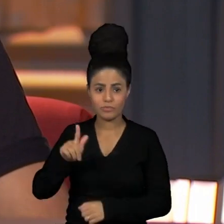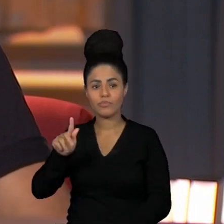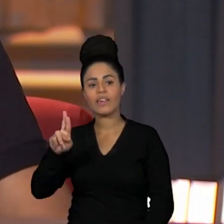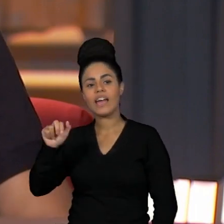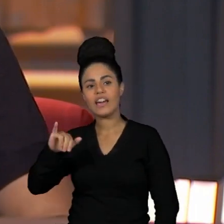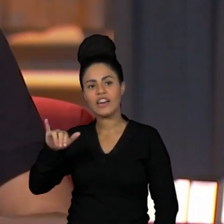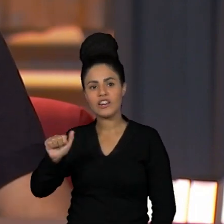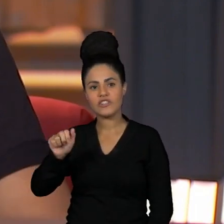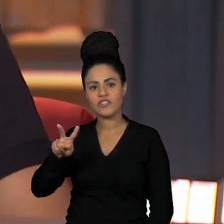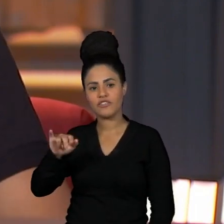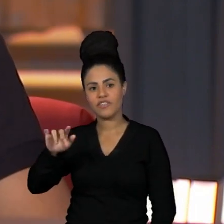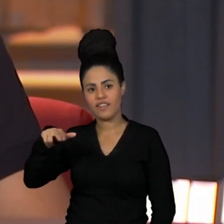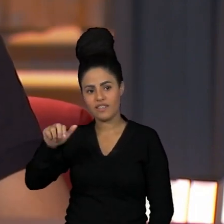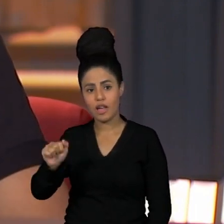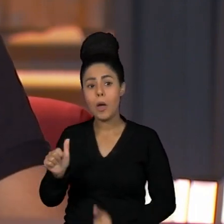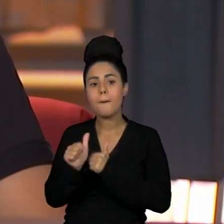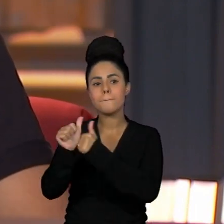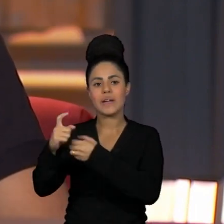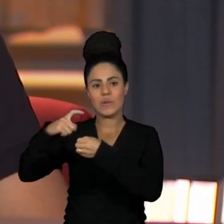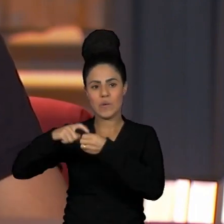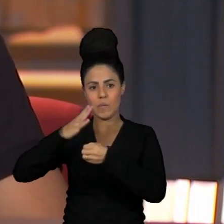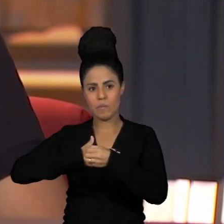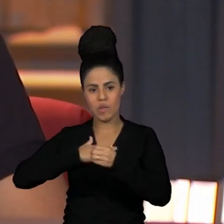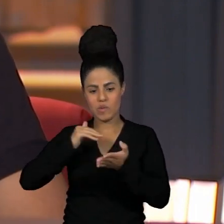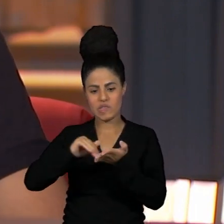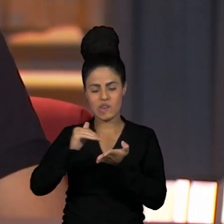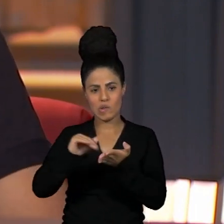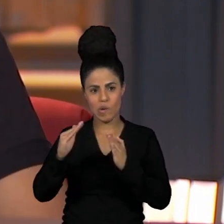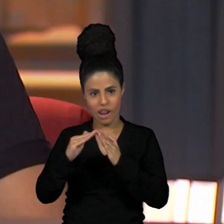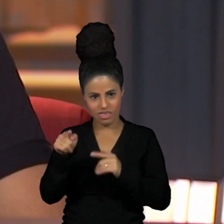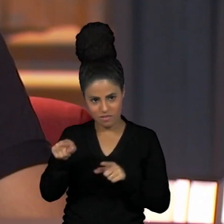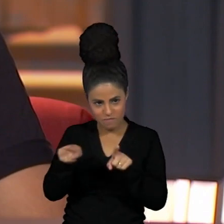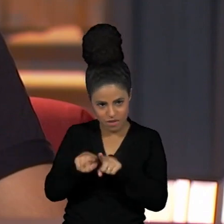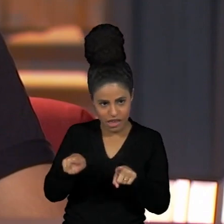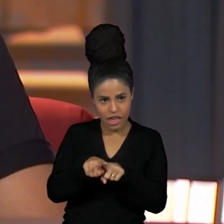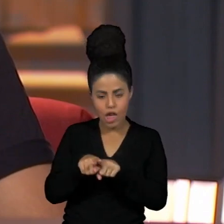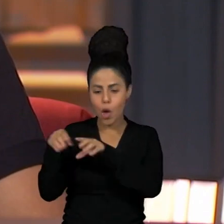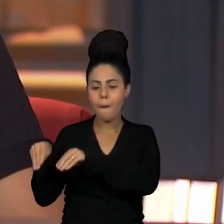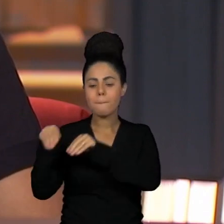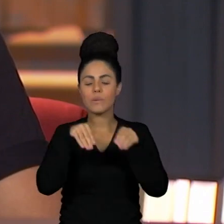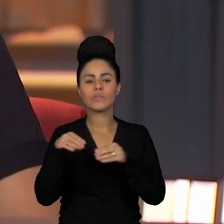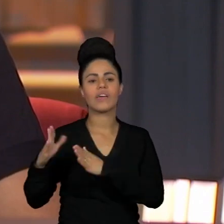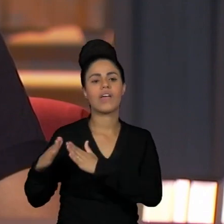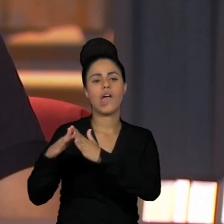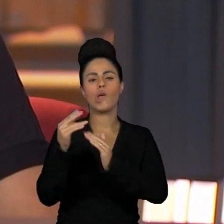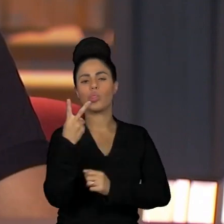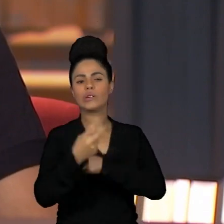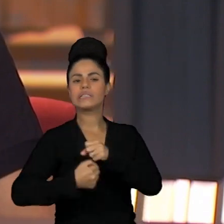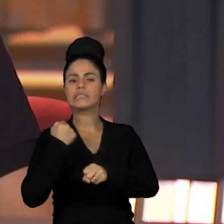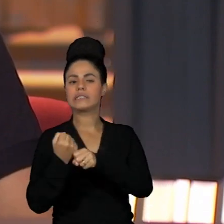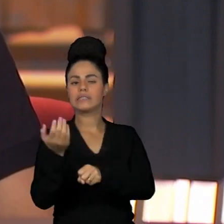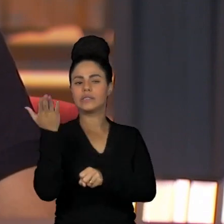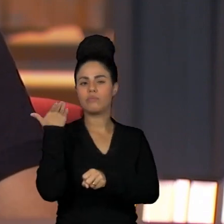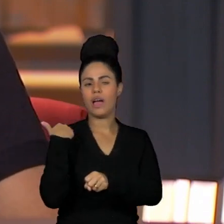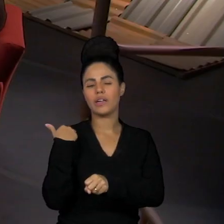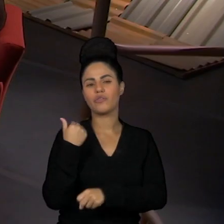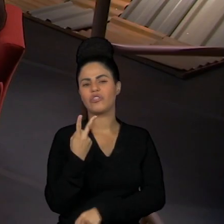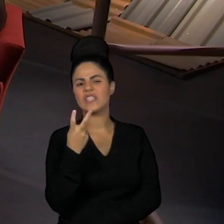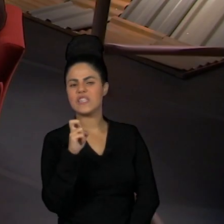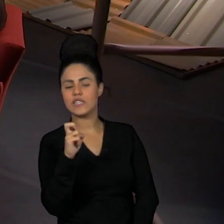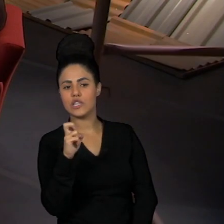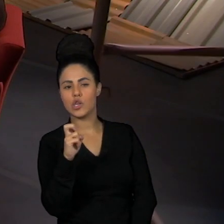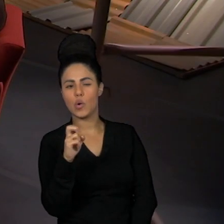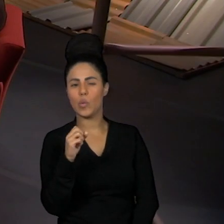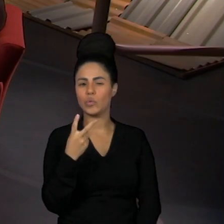né, perto do meu sócio, que é perto do escritório também. Saí da quebrada em 2 anos atrás, tinha 25 anos, então